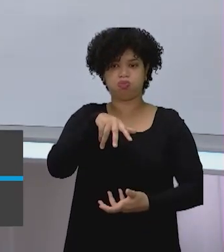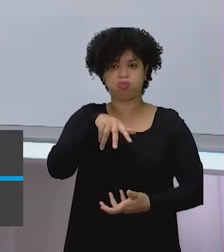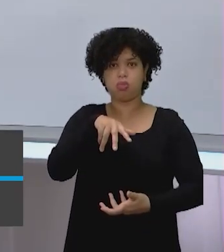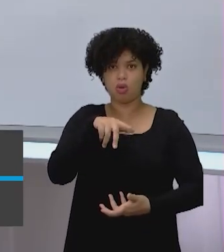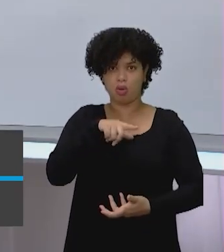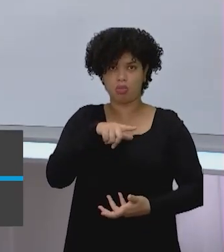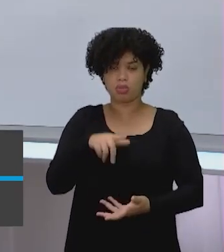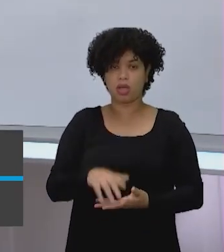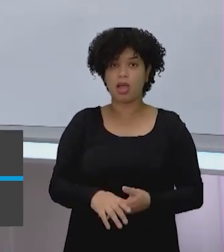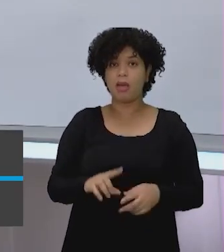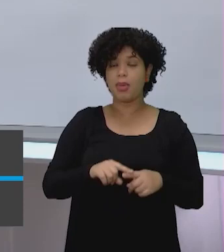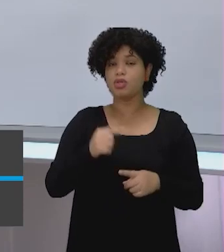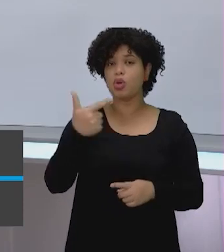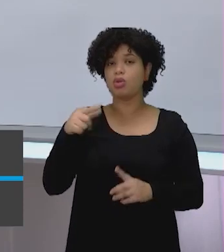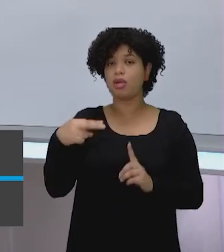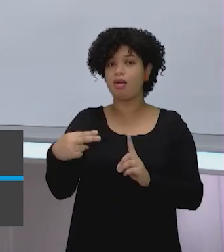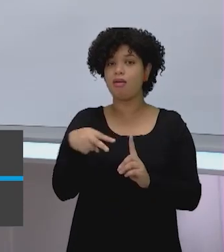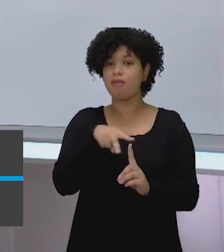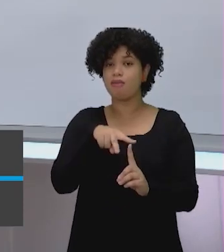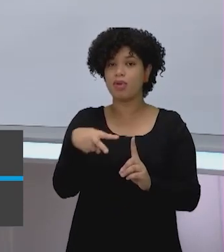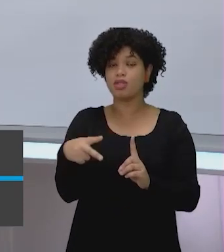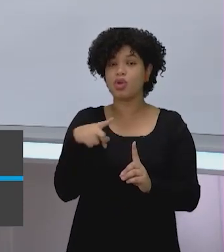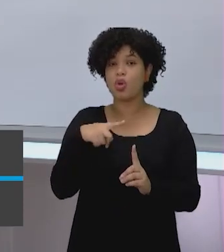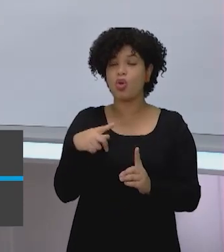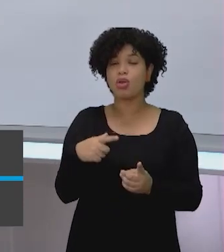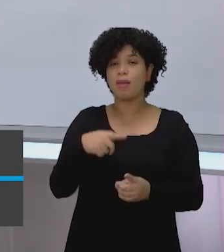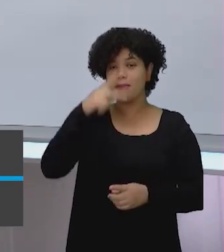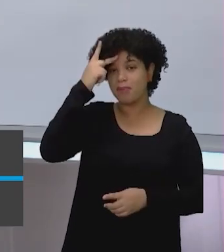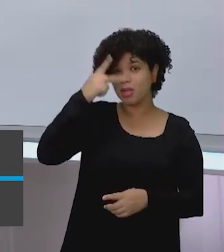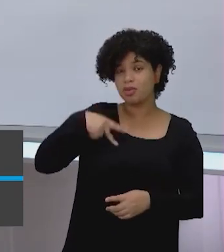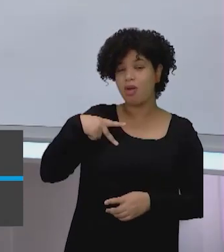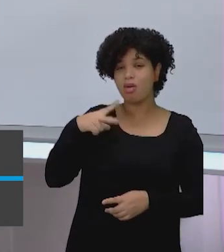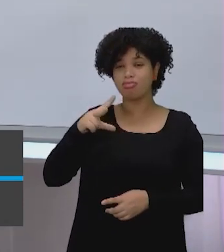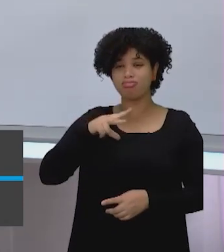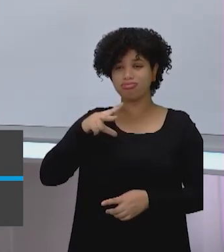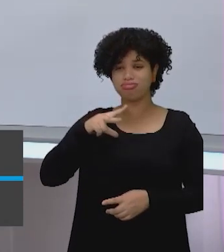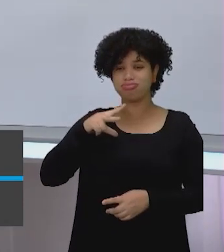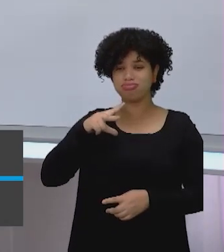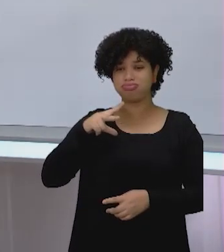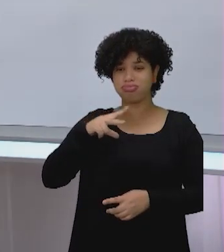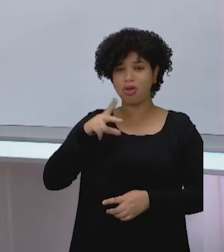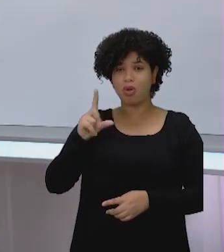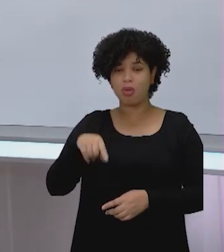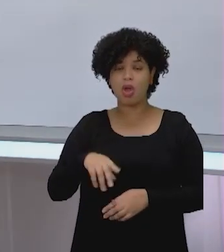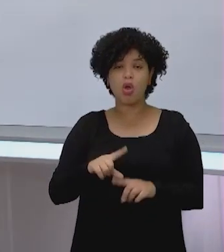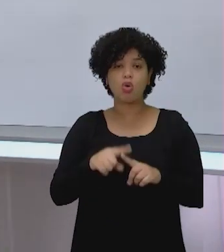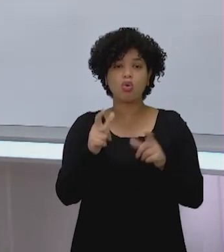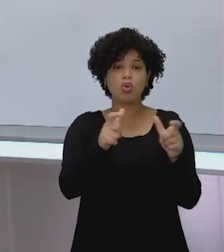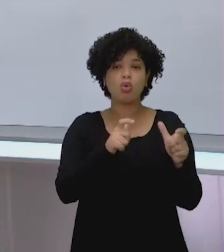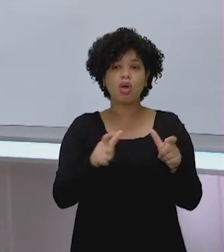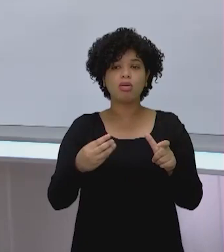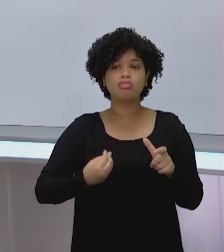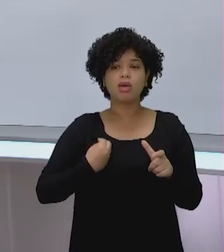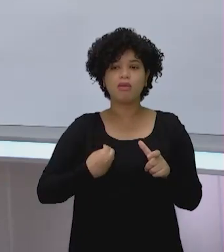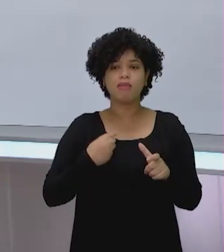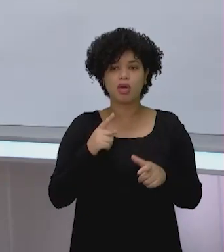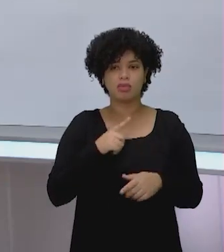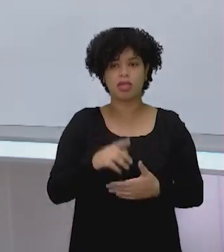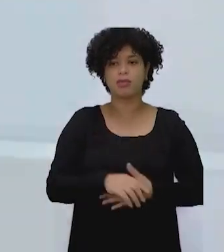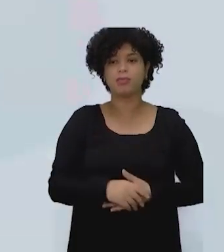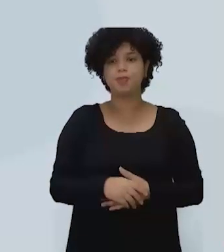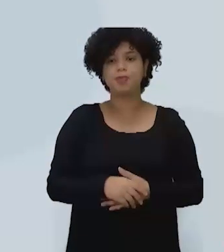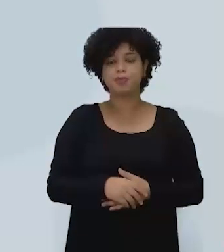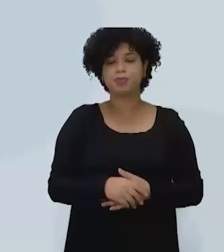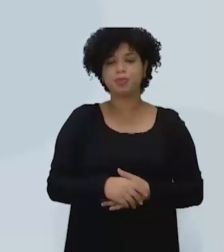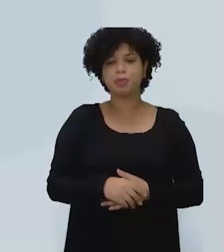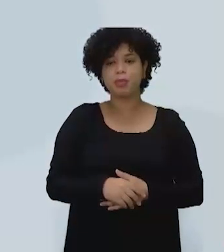tem também outra dimensão que são as partes, o particular. Pode ser o lugar que você vive, né? Nesse